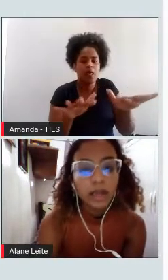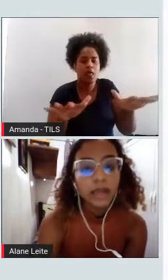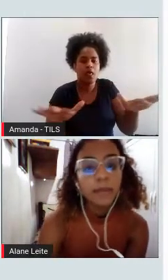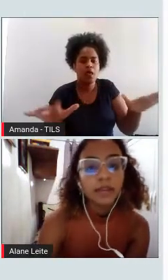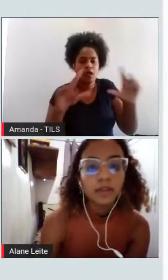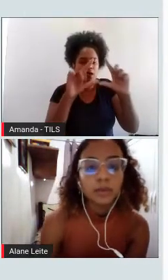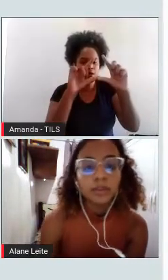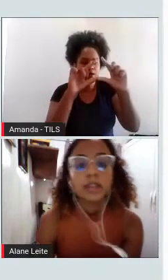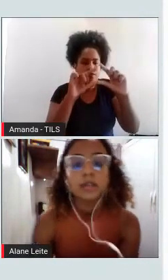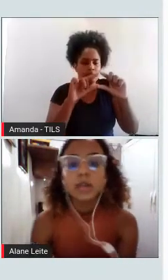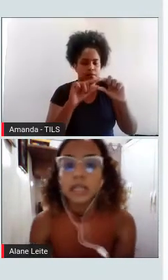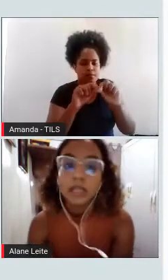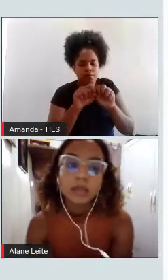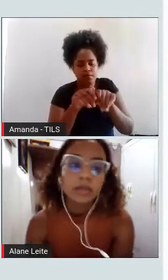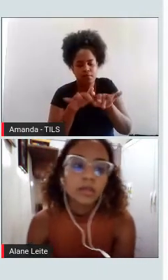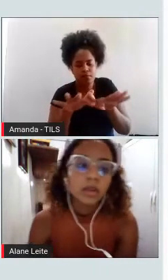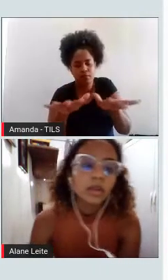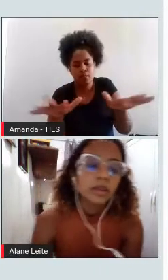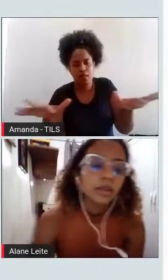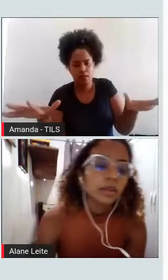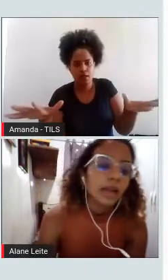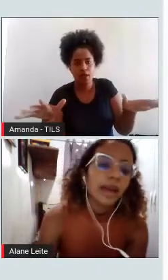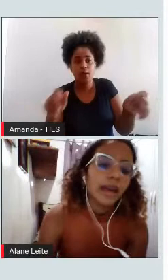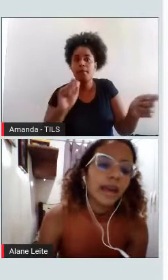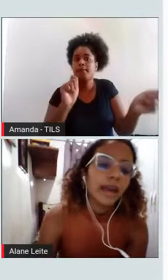gelo, e passou para o estado líquido.